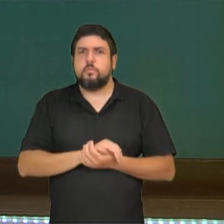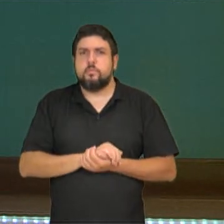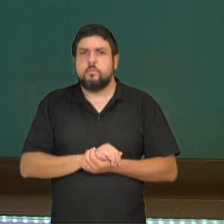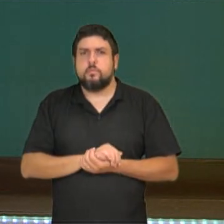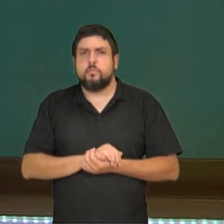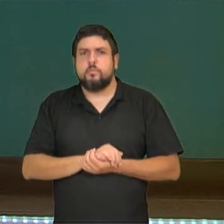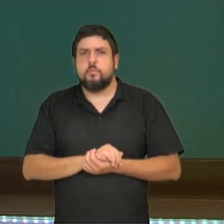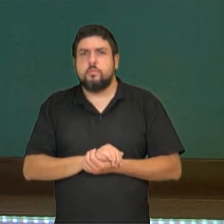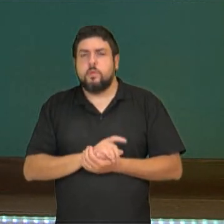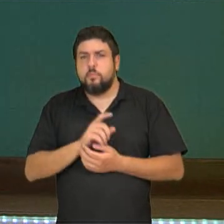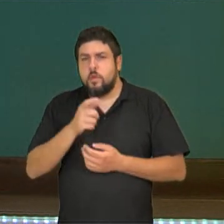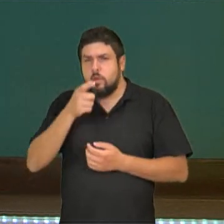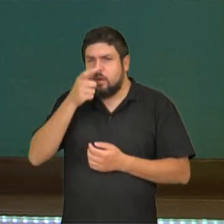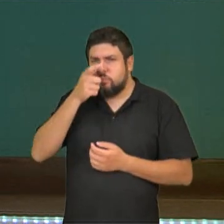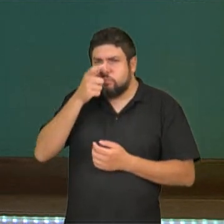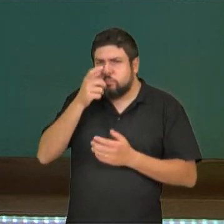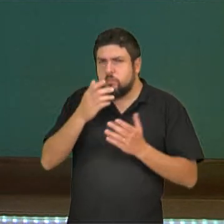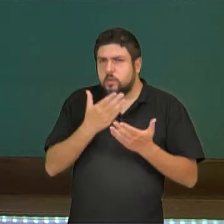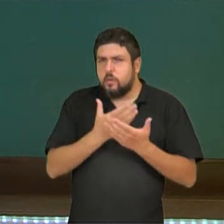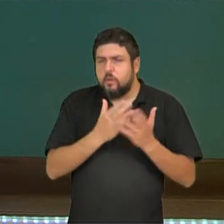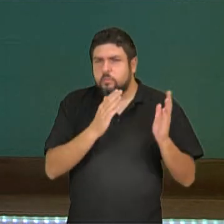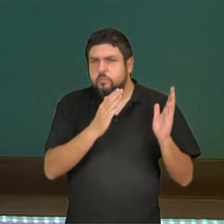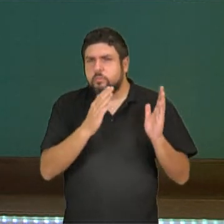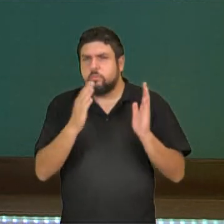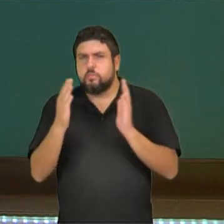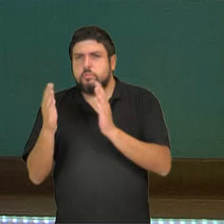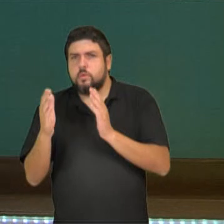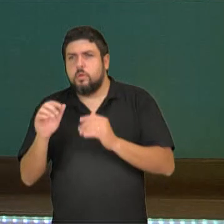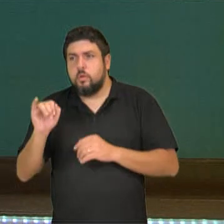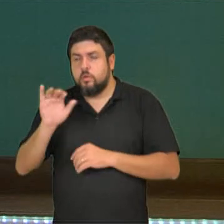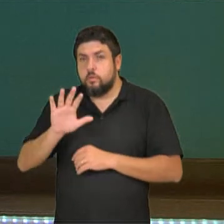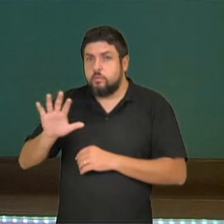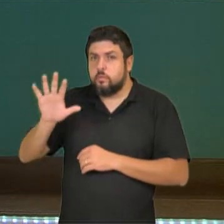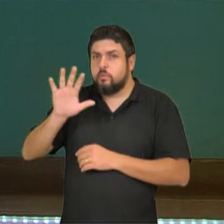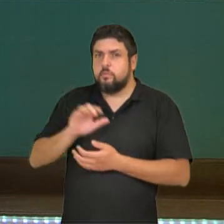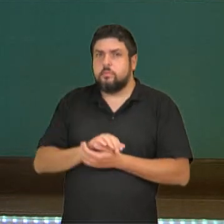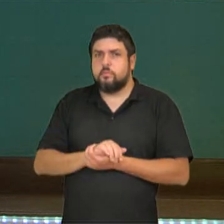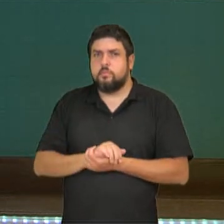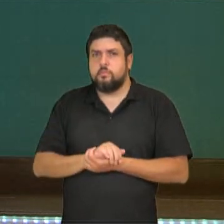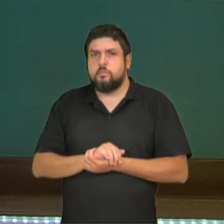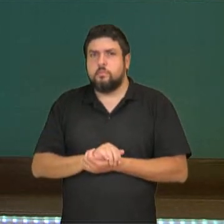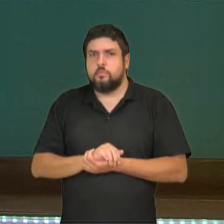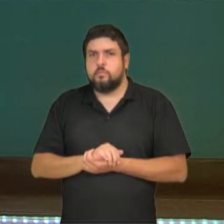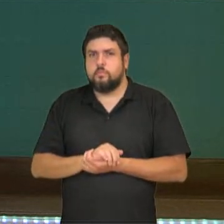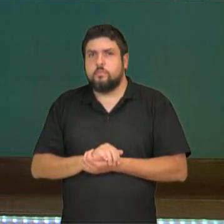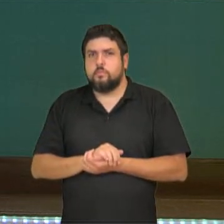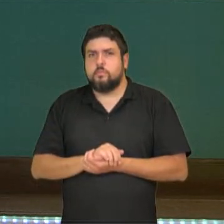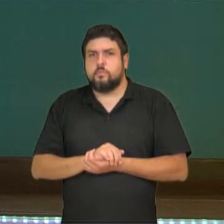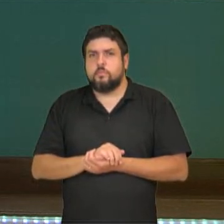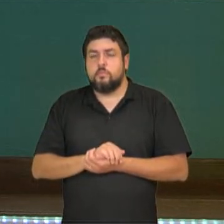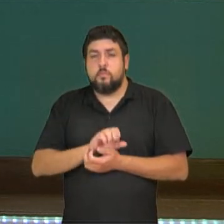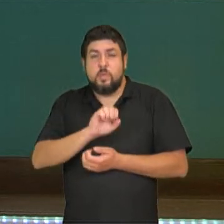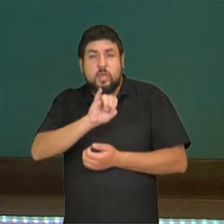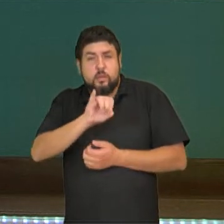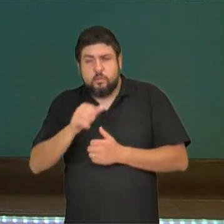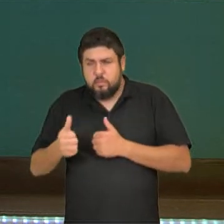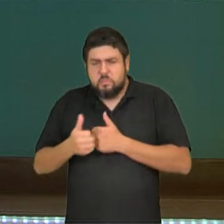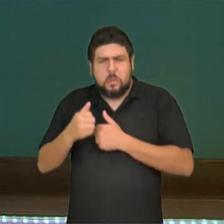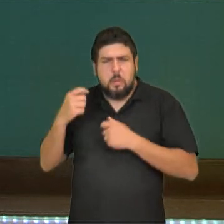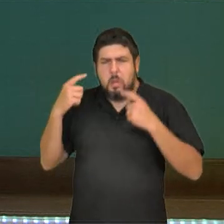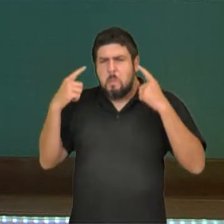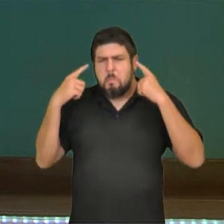a aula, os slides, as imagens, o seu caderno. E se tiver muito ruído, então,